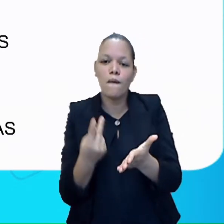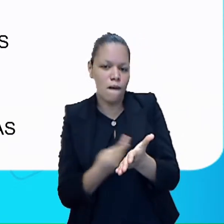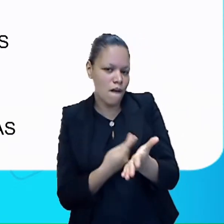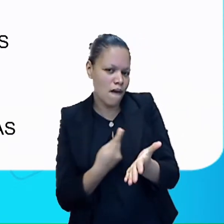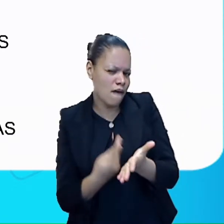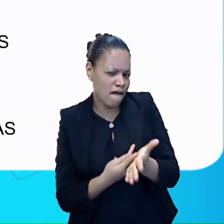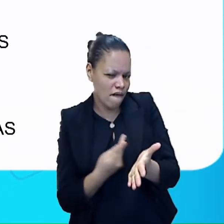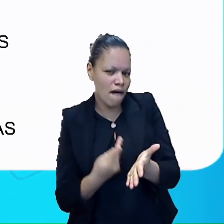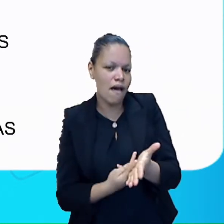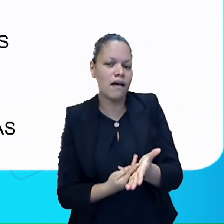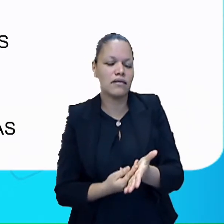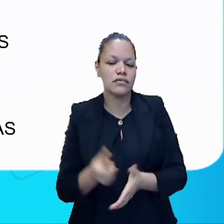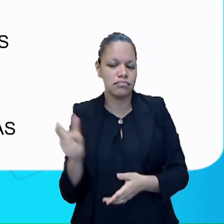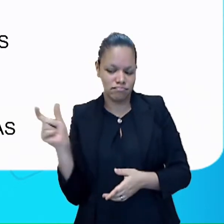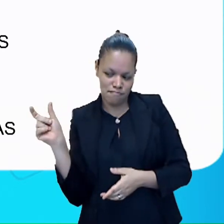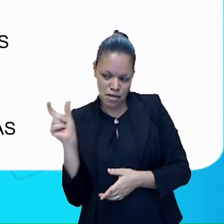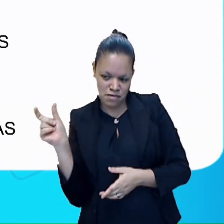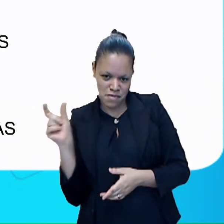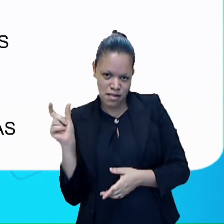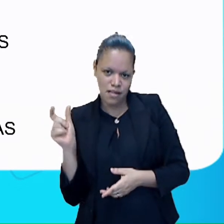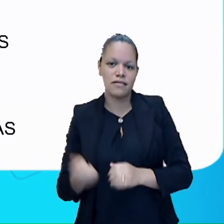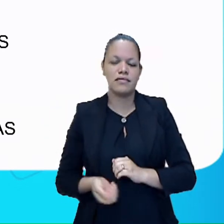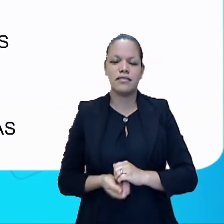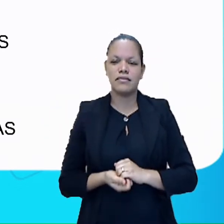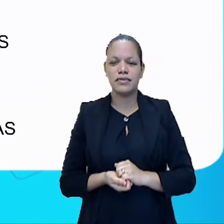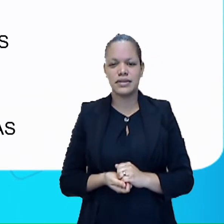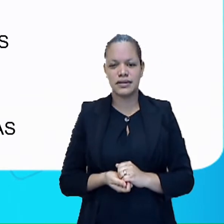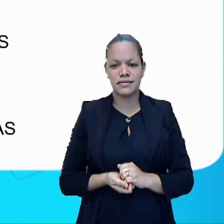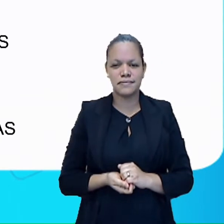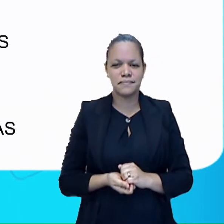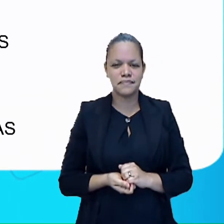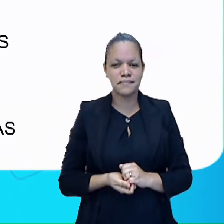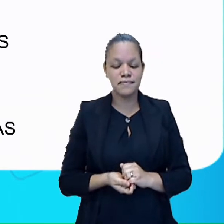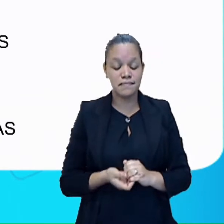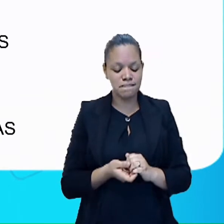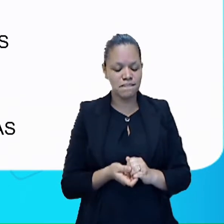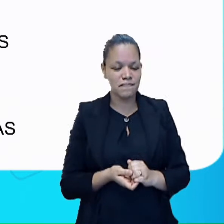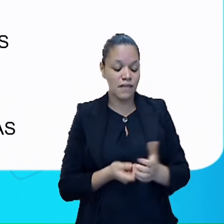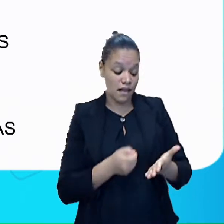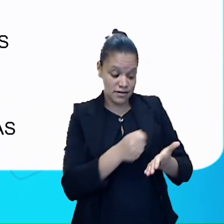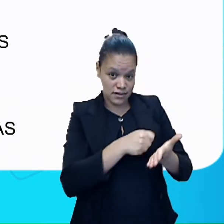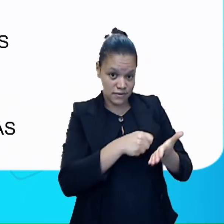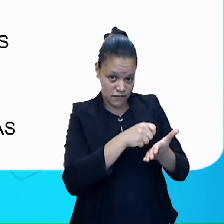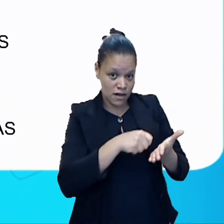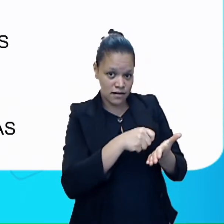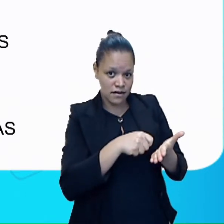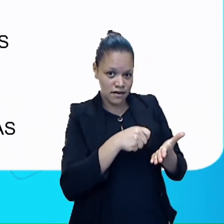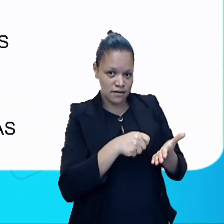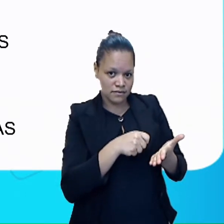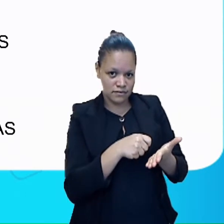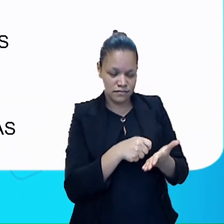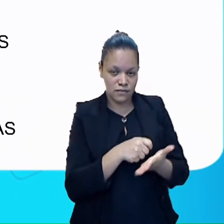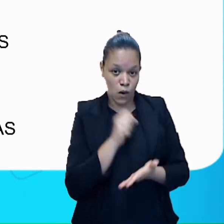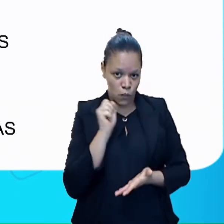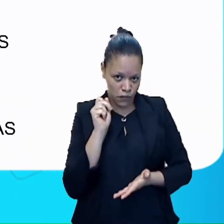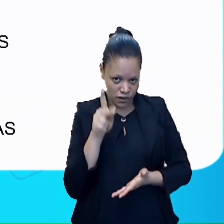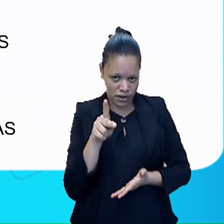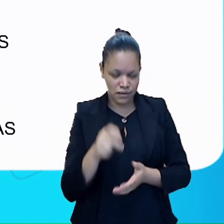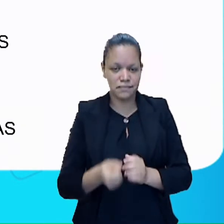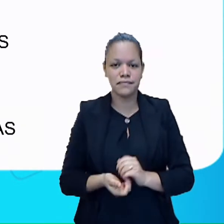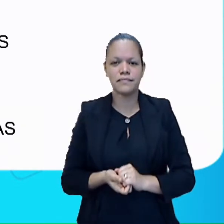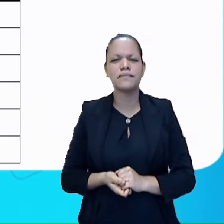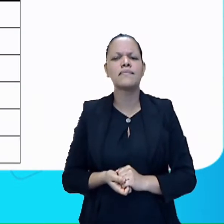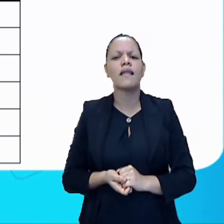dormindo, olha que outra também que ele falou, na metade, fico sem saber dos fins. Então, nós